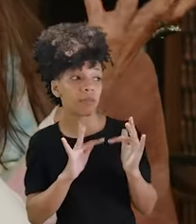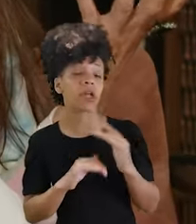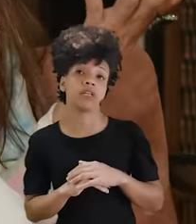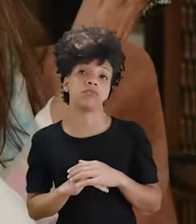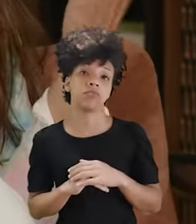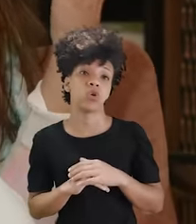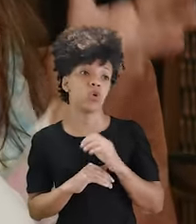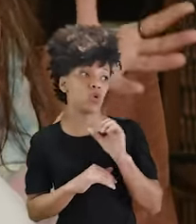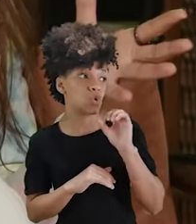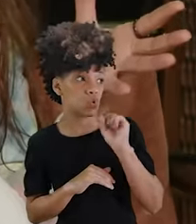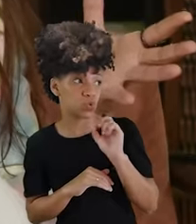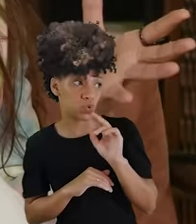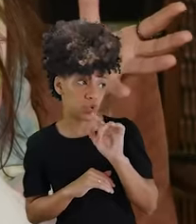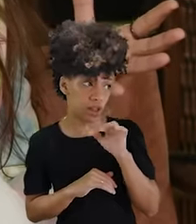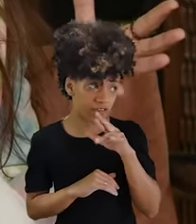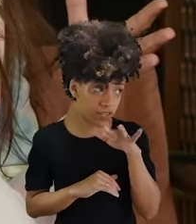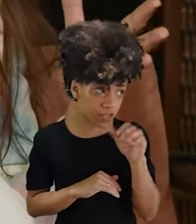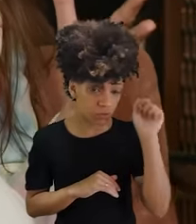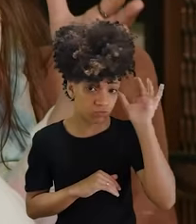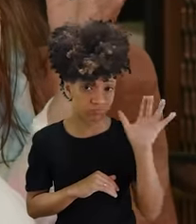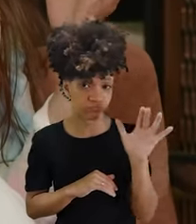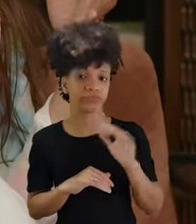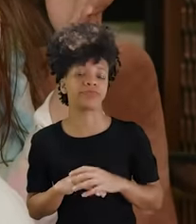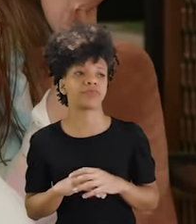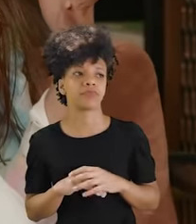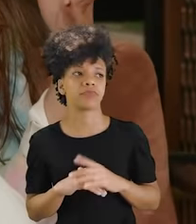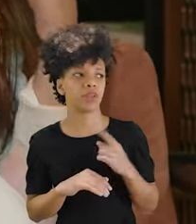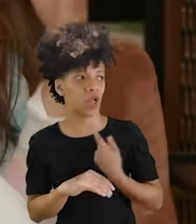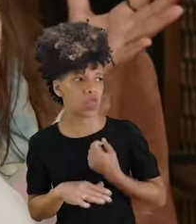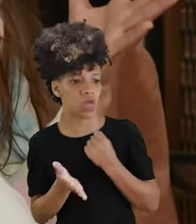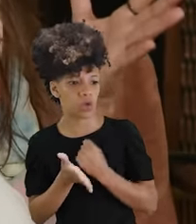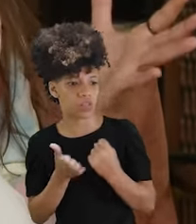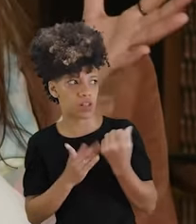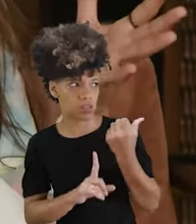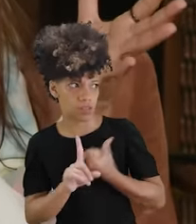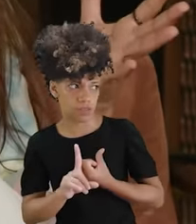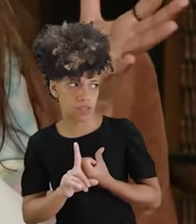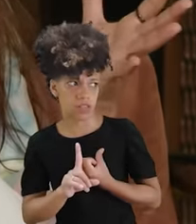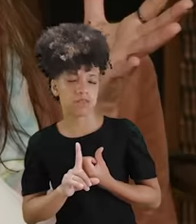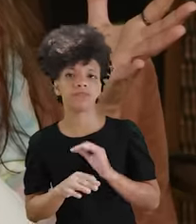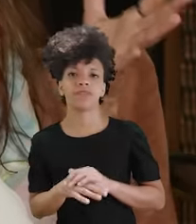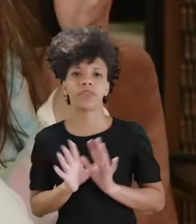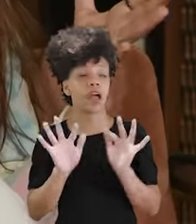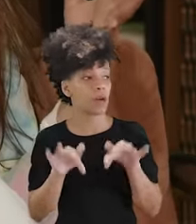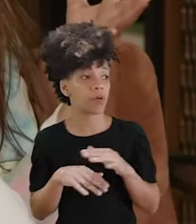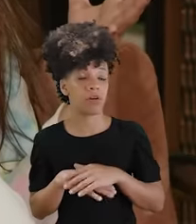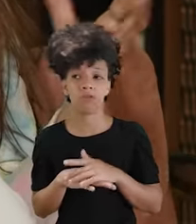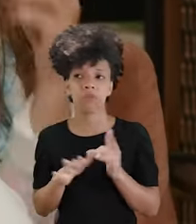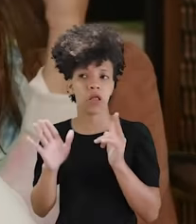eu já namorei o sul-africano é nosso contrato era de seis meses